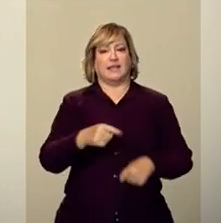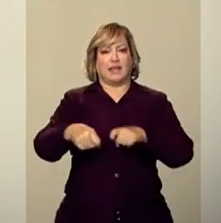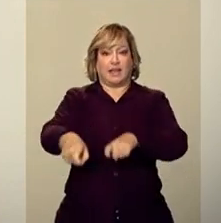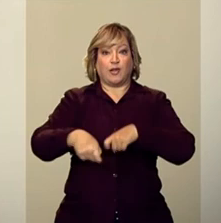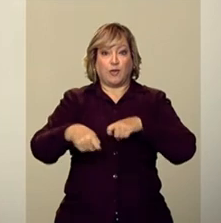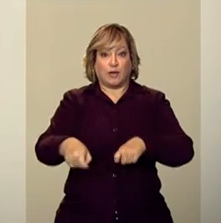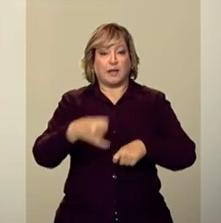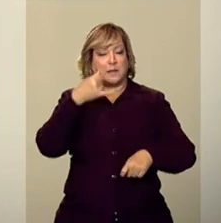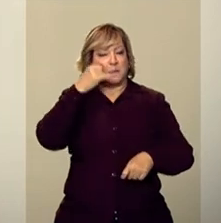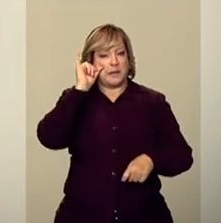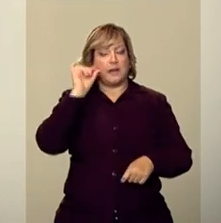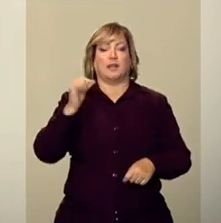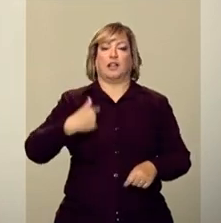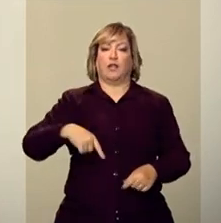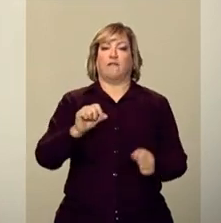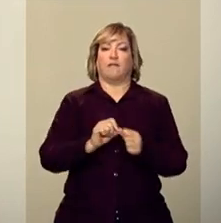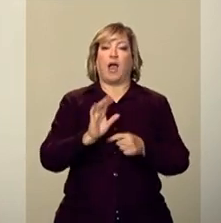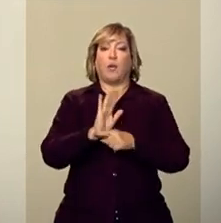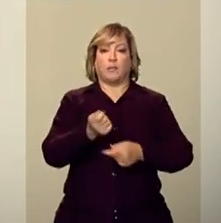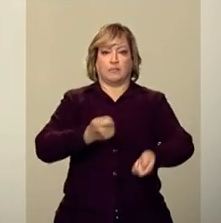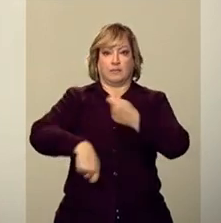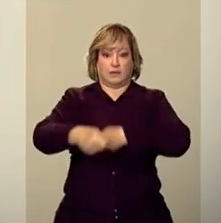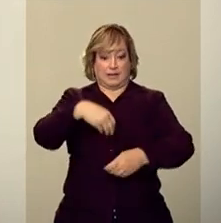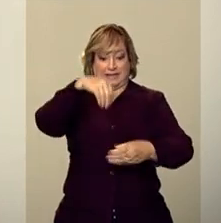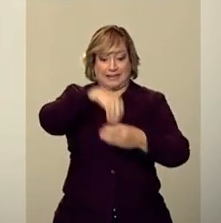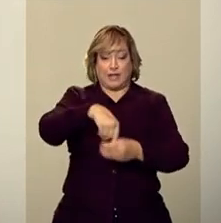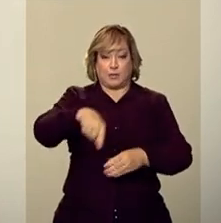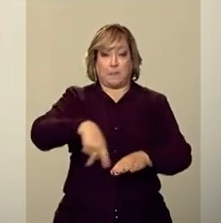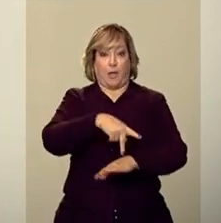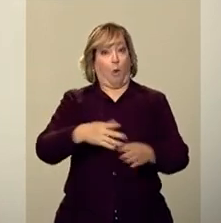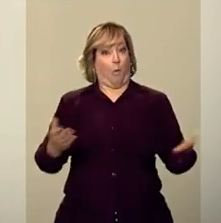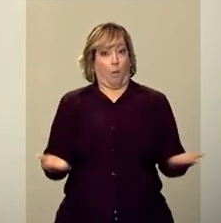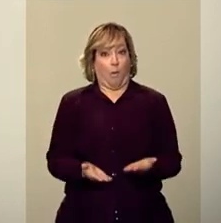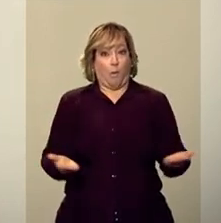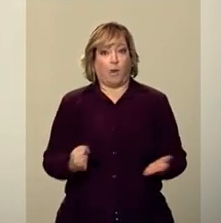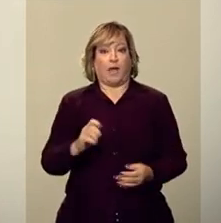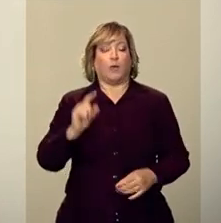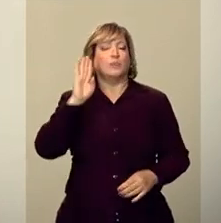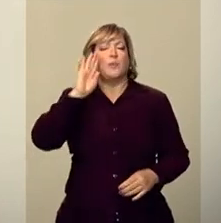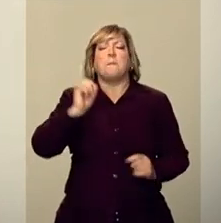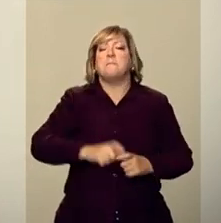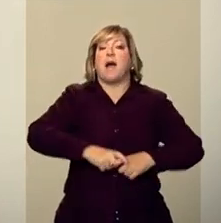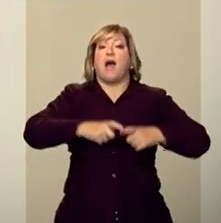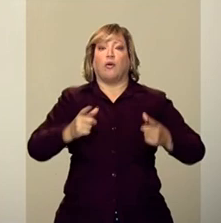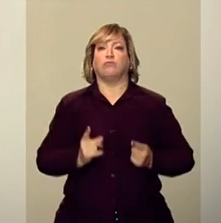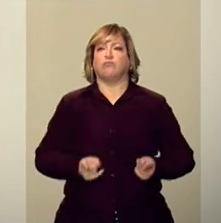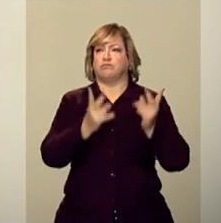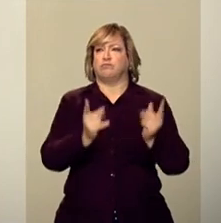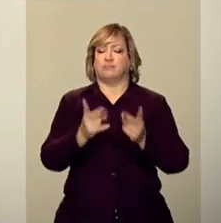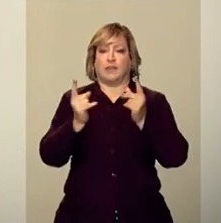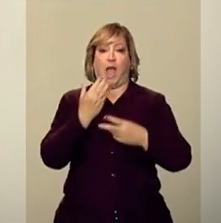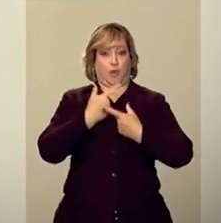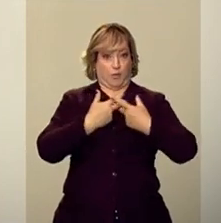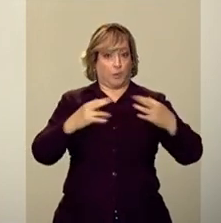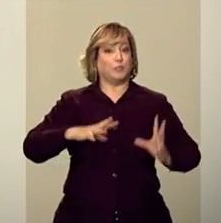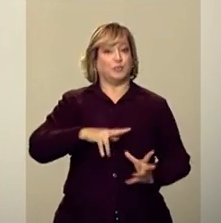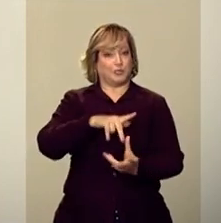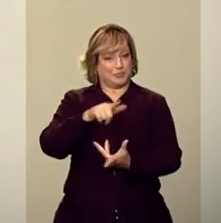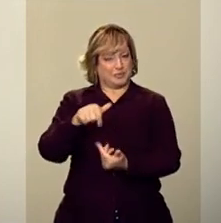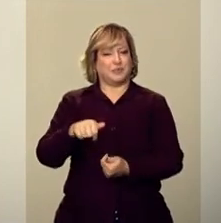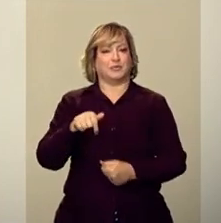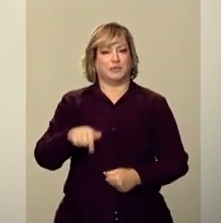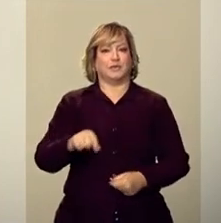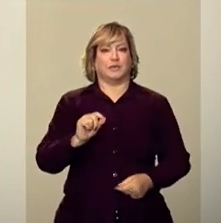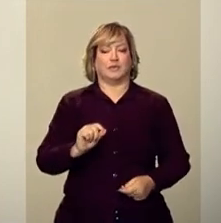Agricultura e Pecuária que produz para o mercado interno e hoje é um dos maiores exportadores de alimentos do mundo